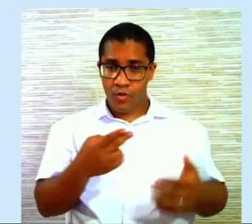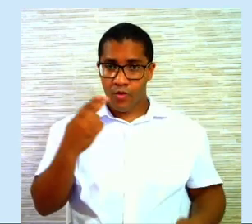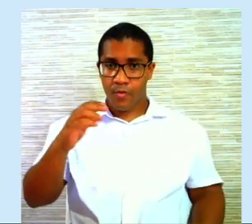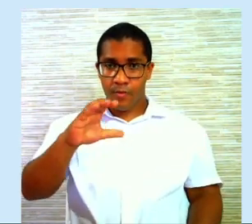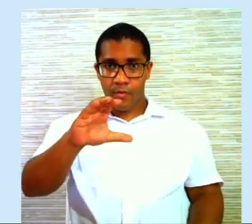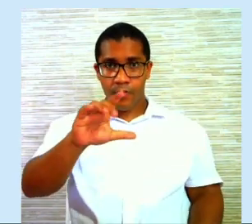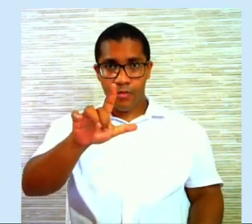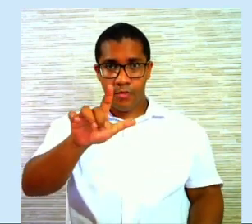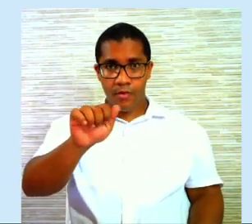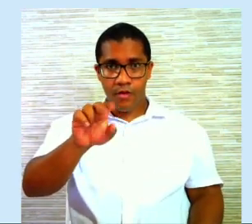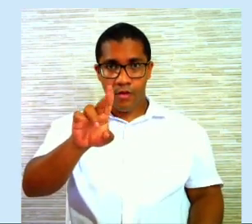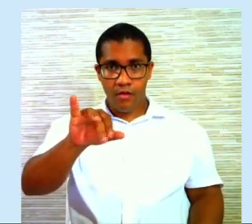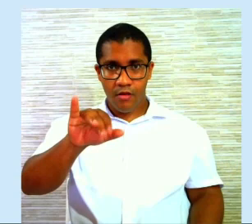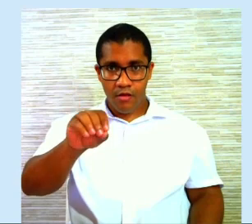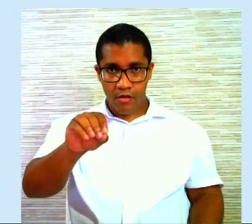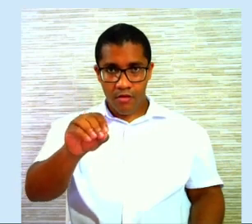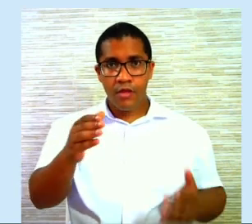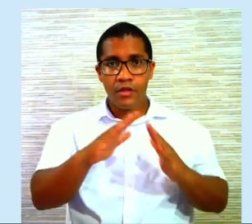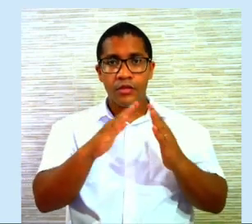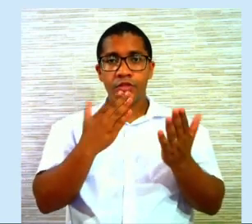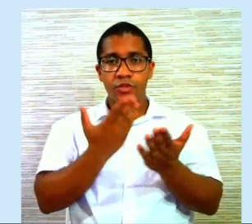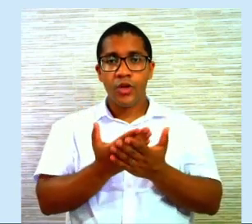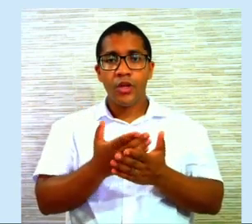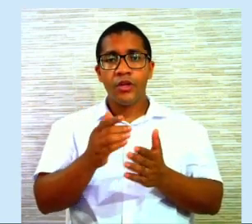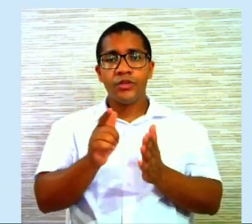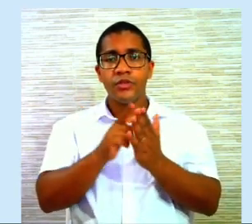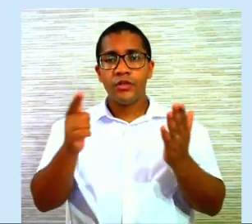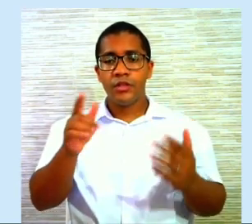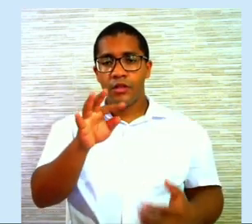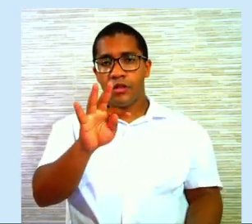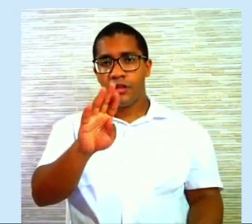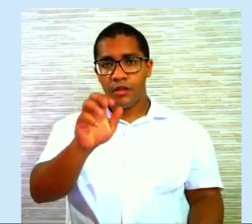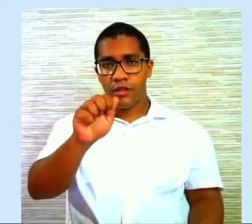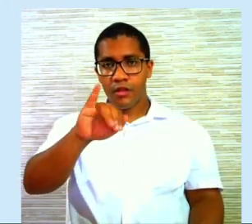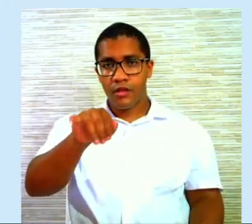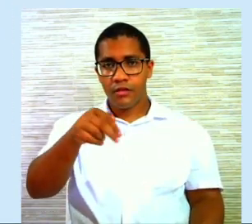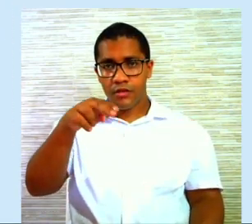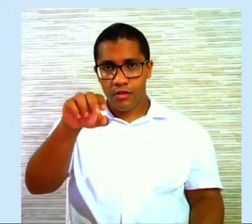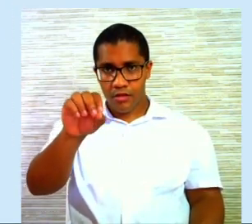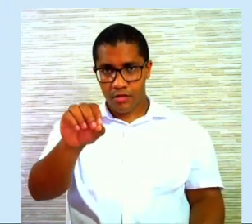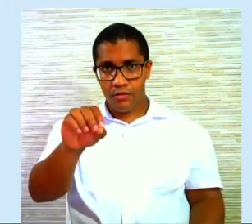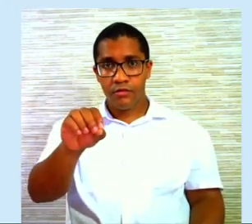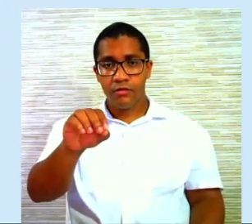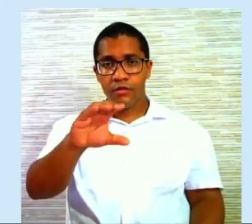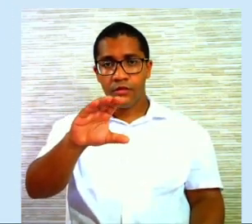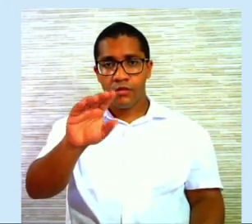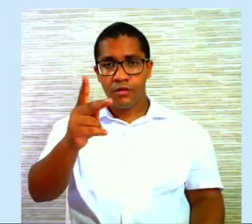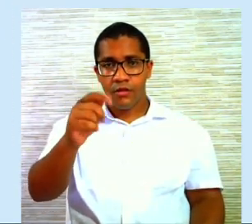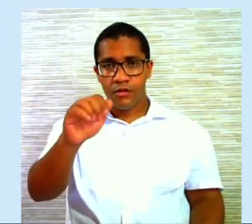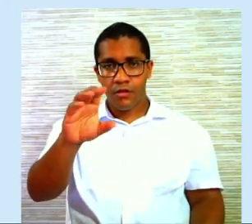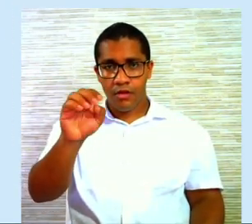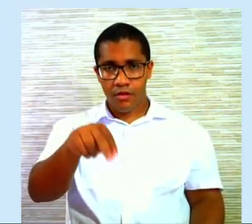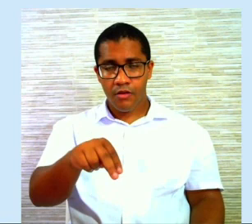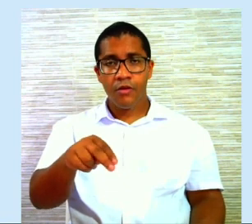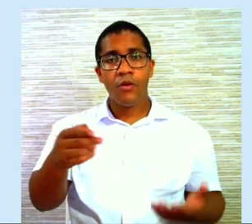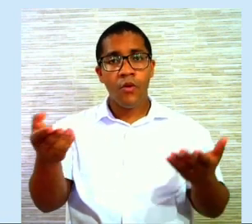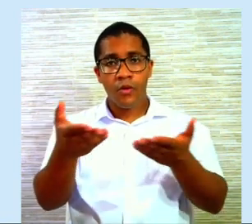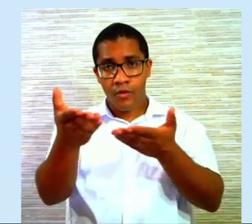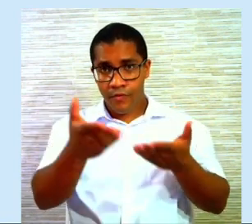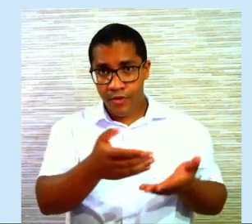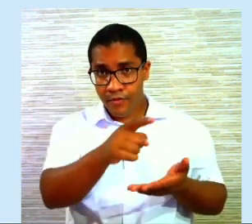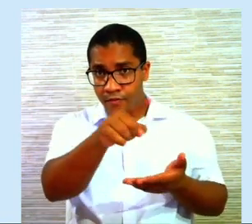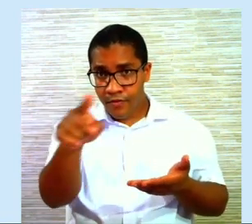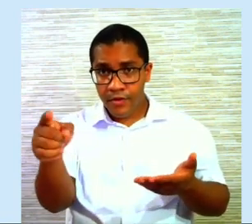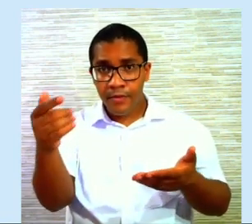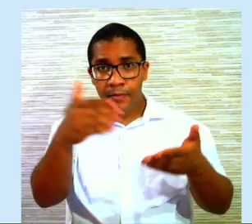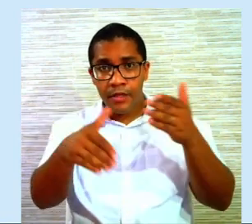Cláudio Nascimento, não é isso? Da Escola Jornalista Trajano Chacon, e convido vocês a participarem da